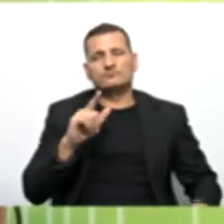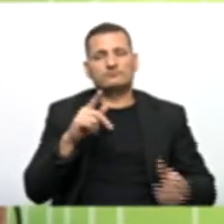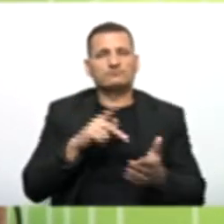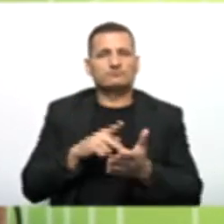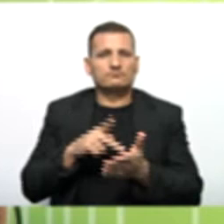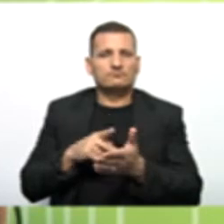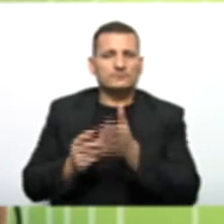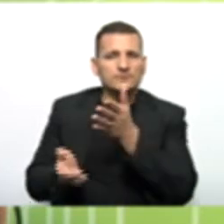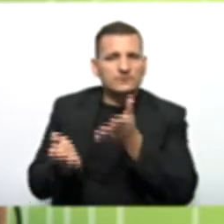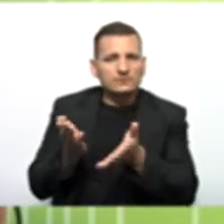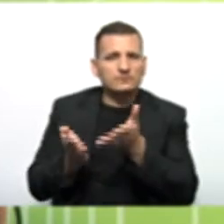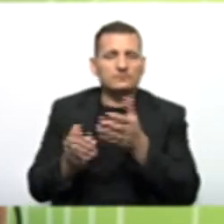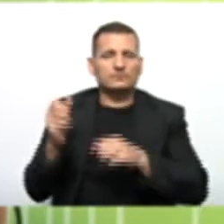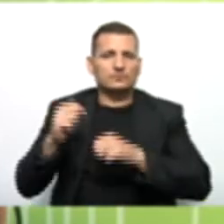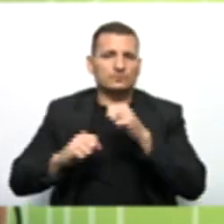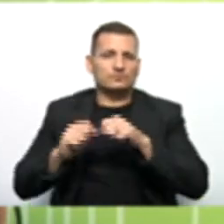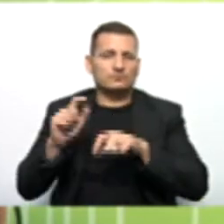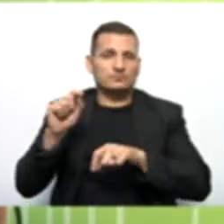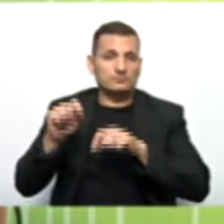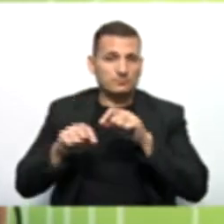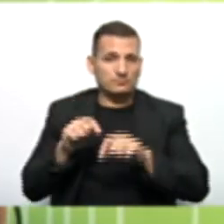a indústria naquilo que ela precisa.